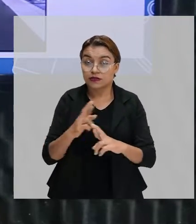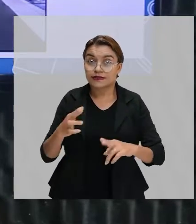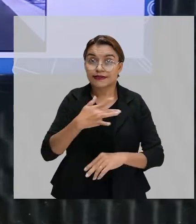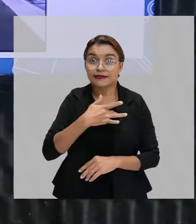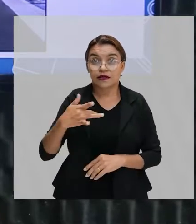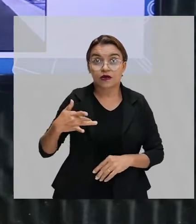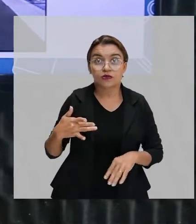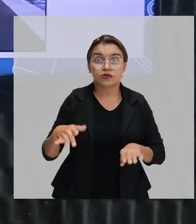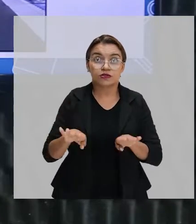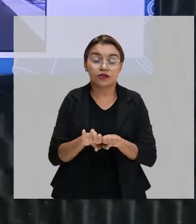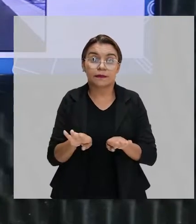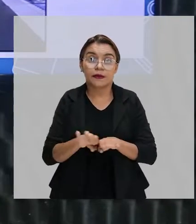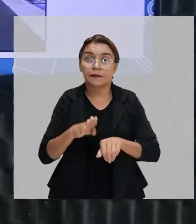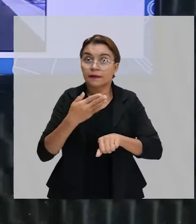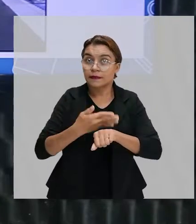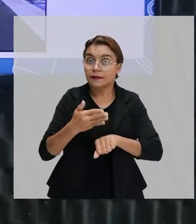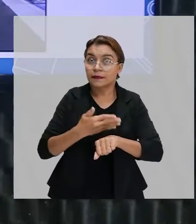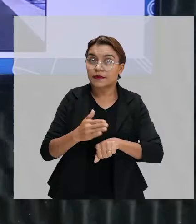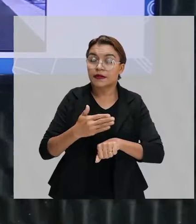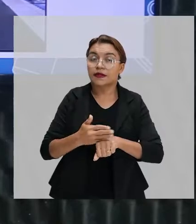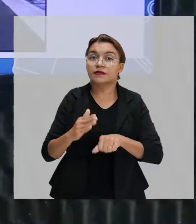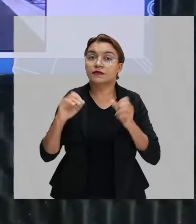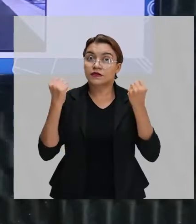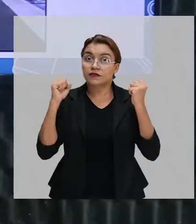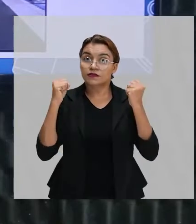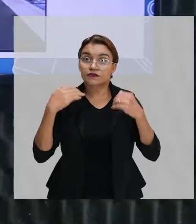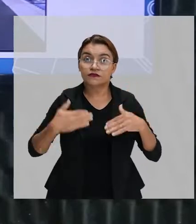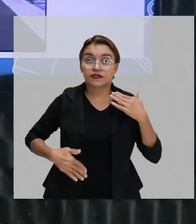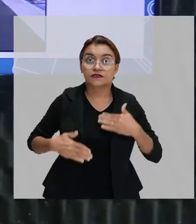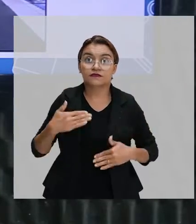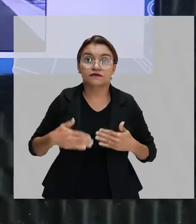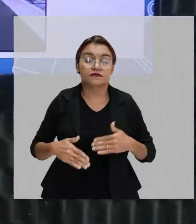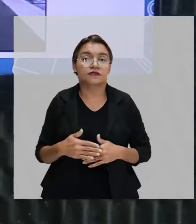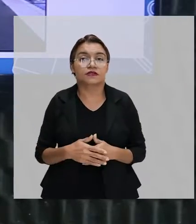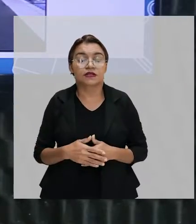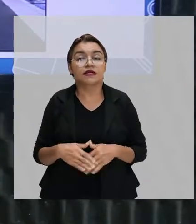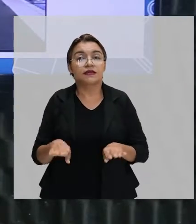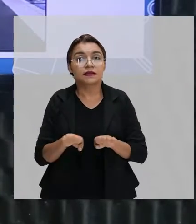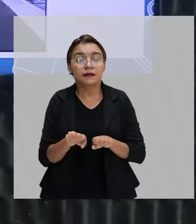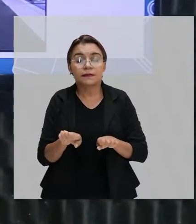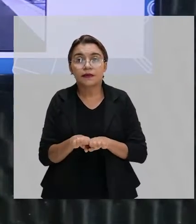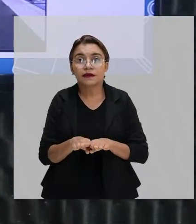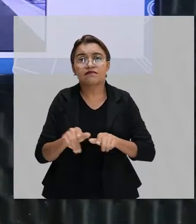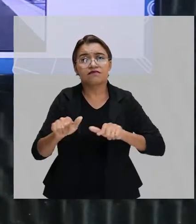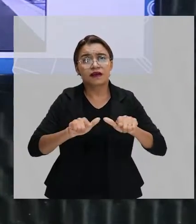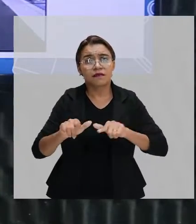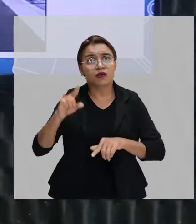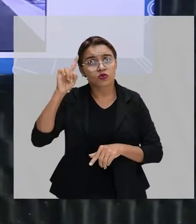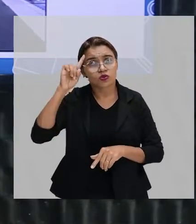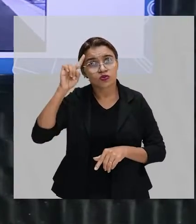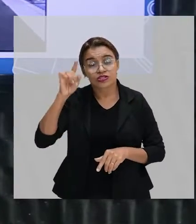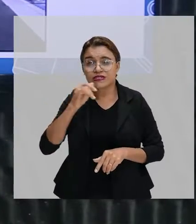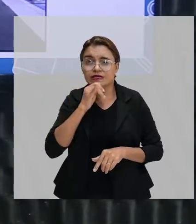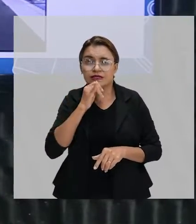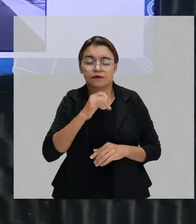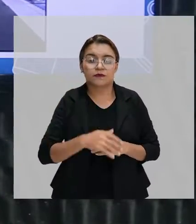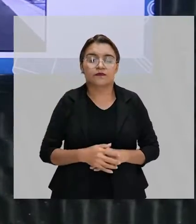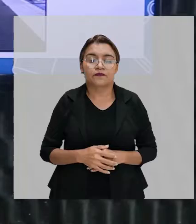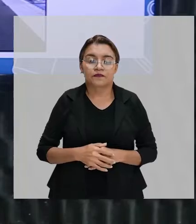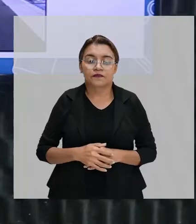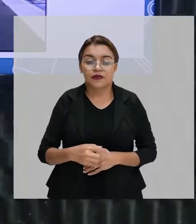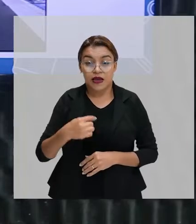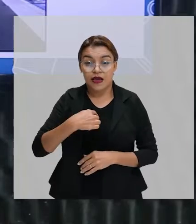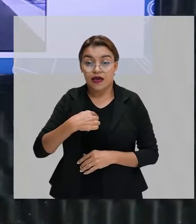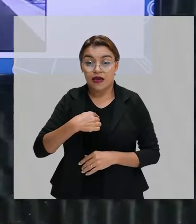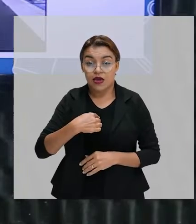e também a prática de atividades físicas e tarefas do dia a dia eu coloco o exemplo aqui ó eu